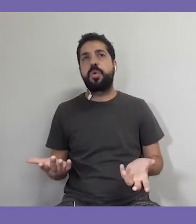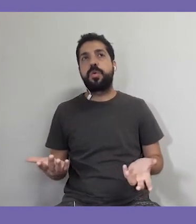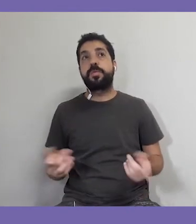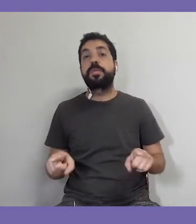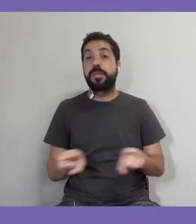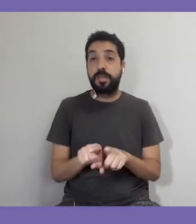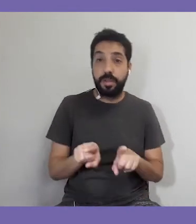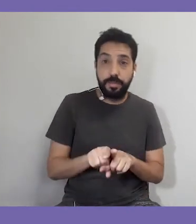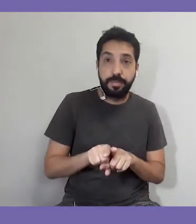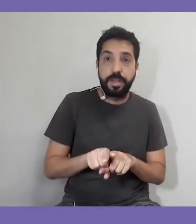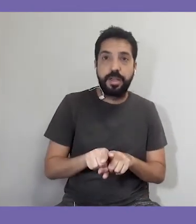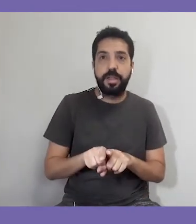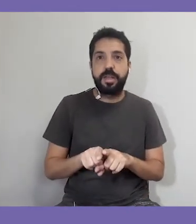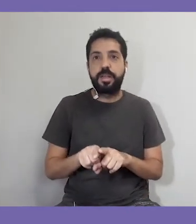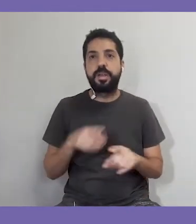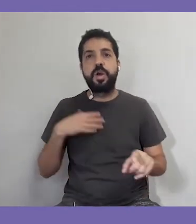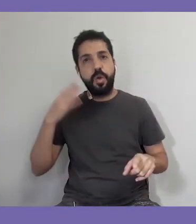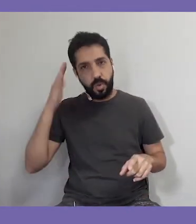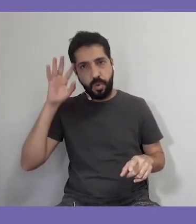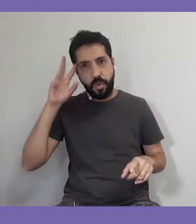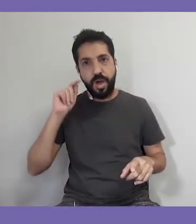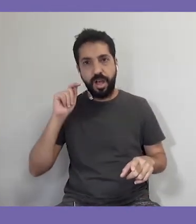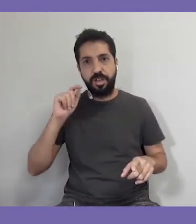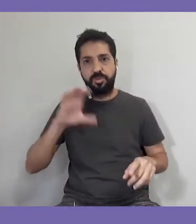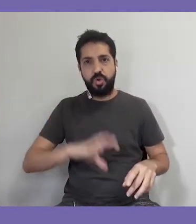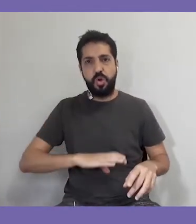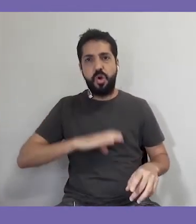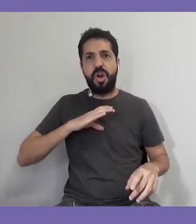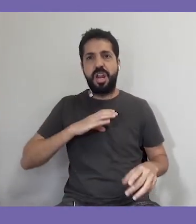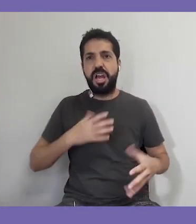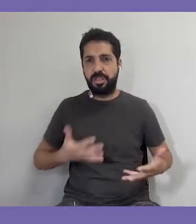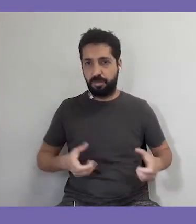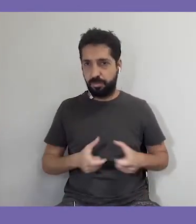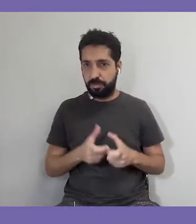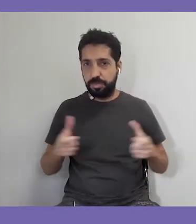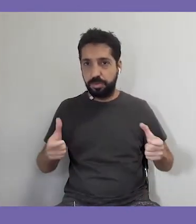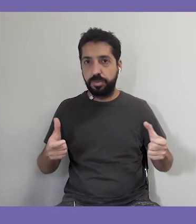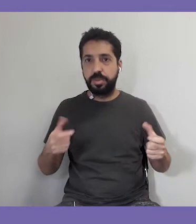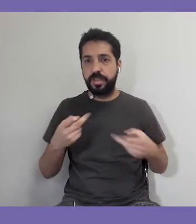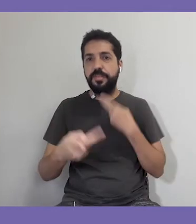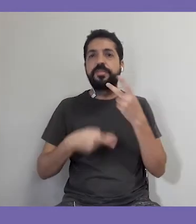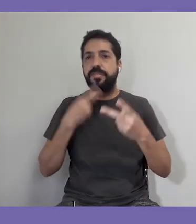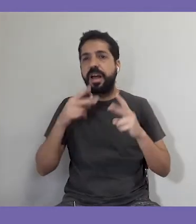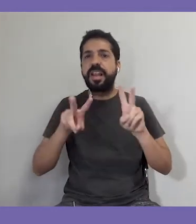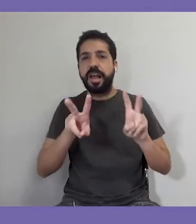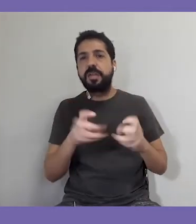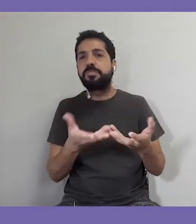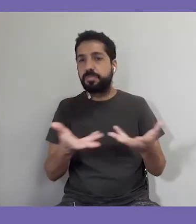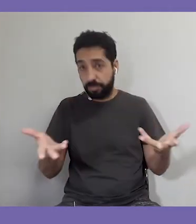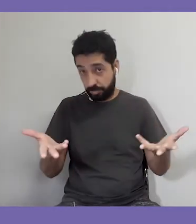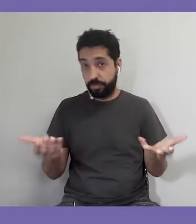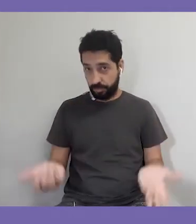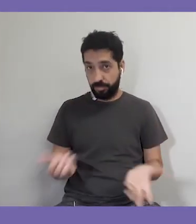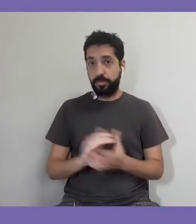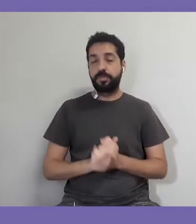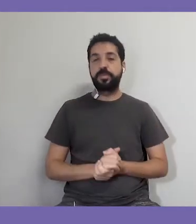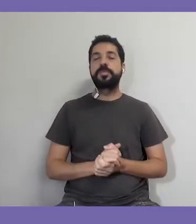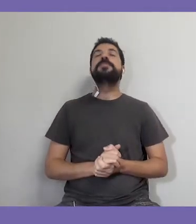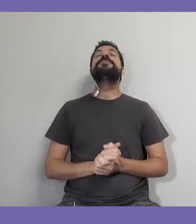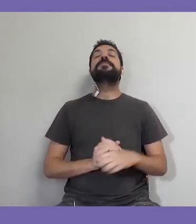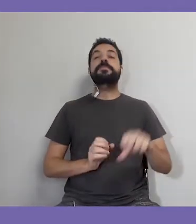né? Mas ao mesmo tempo também eu considero um ato de coragem muito grande também, né? Você já falou um pouquinho sobre